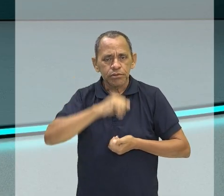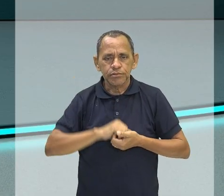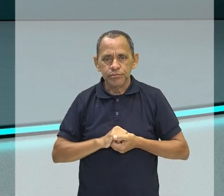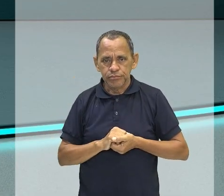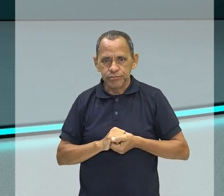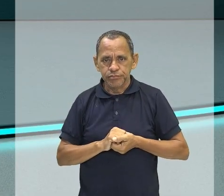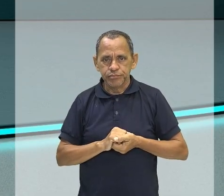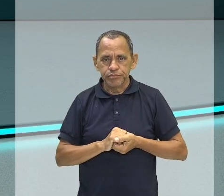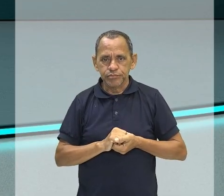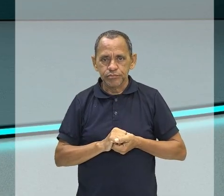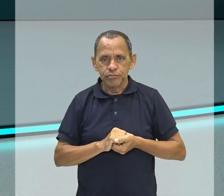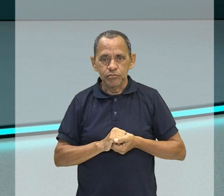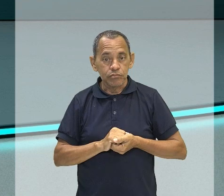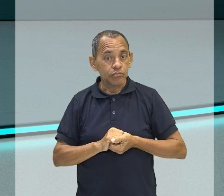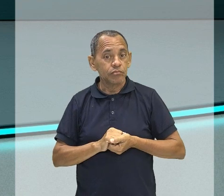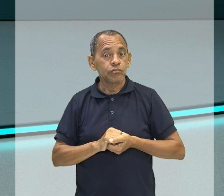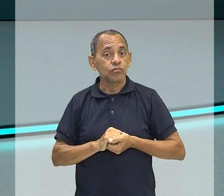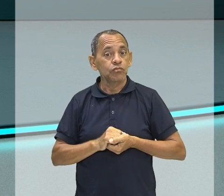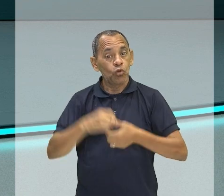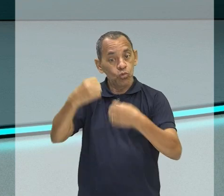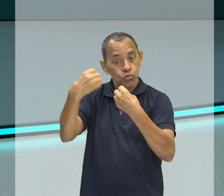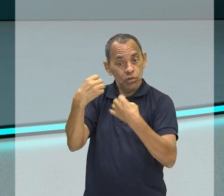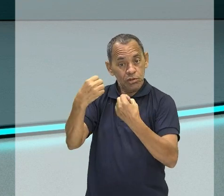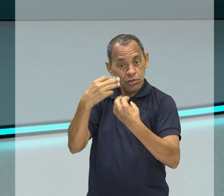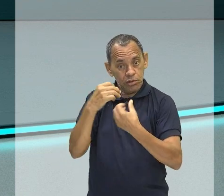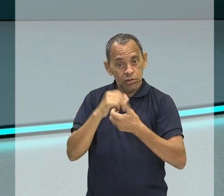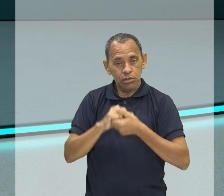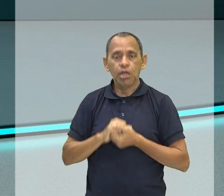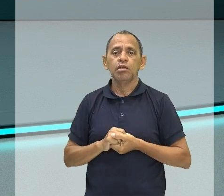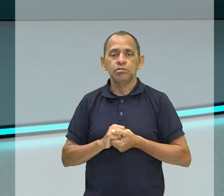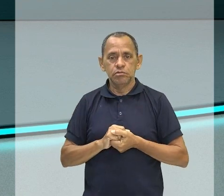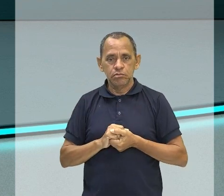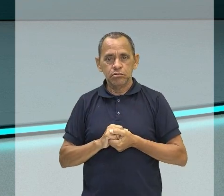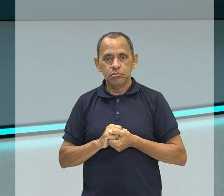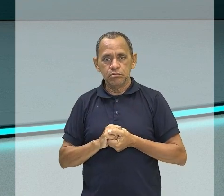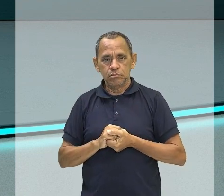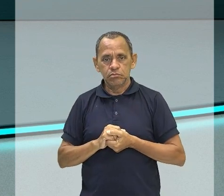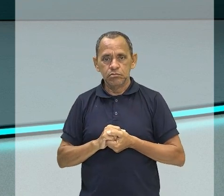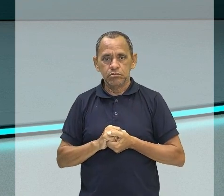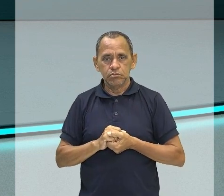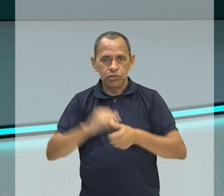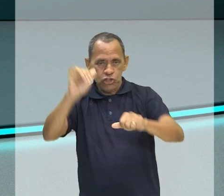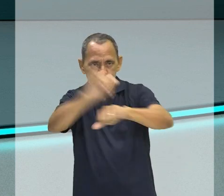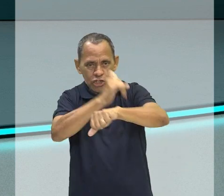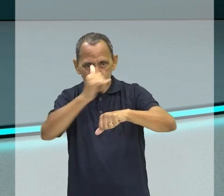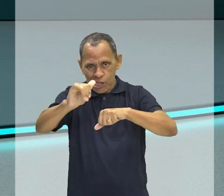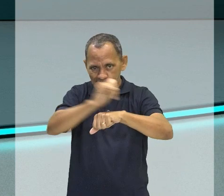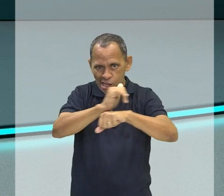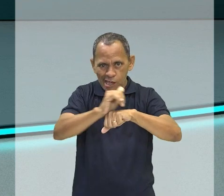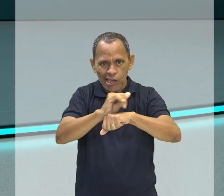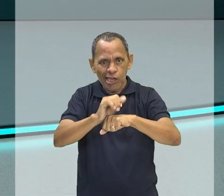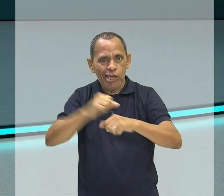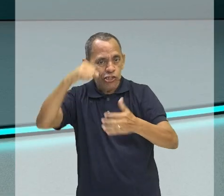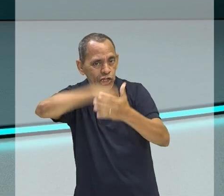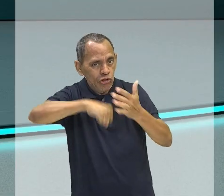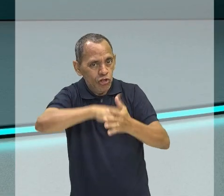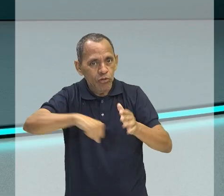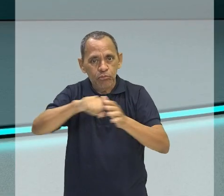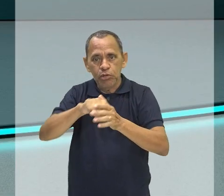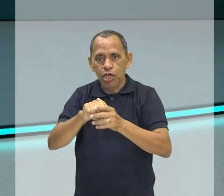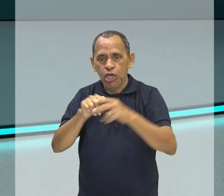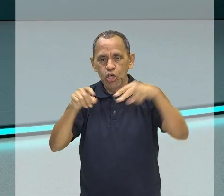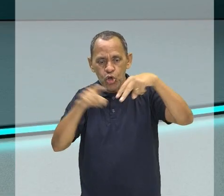vão ser ensinados golpes da luta, tá? Chute, soco, então tudo